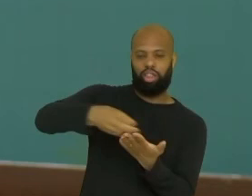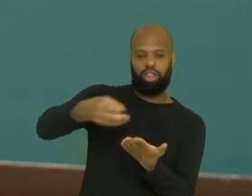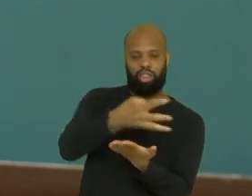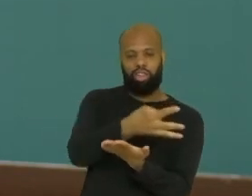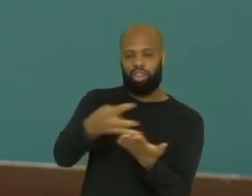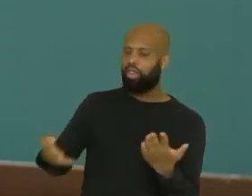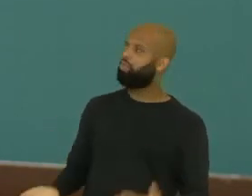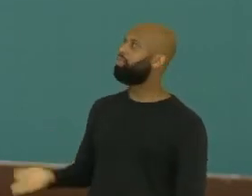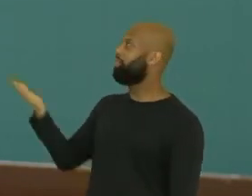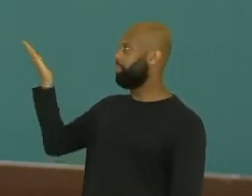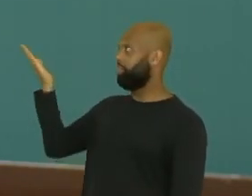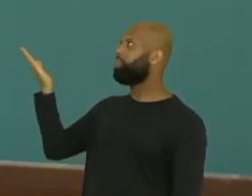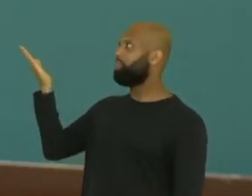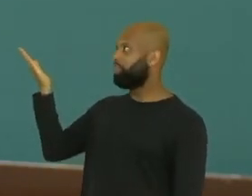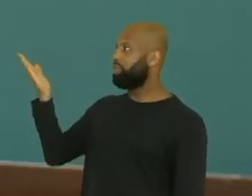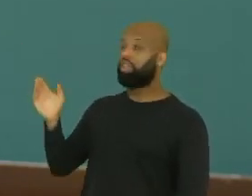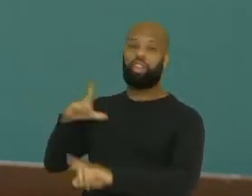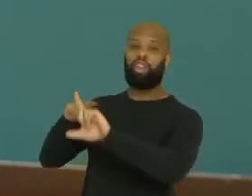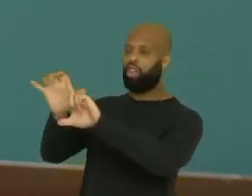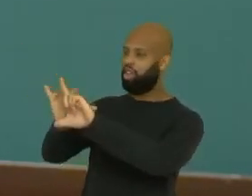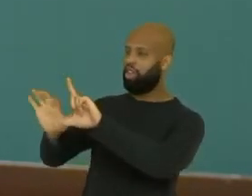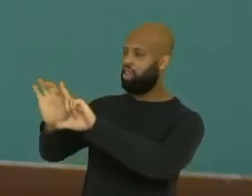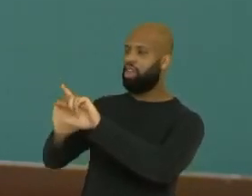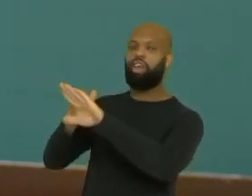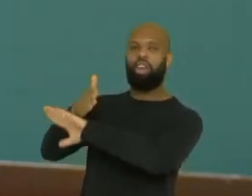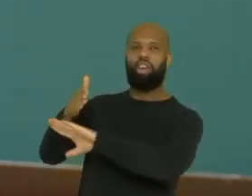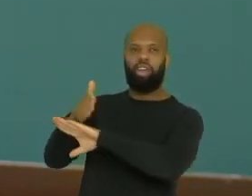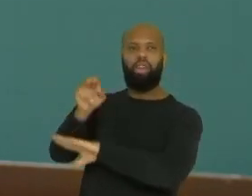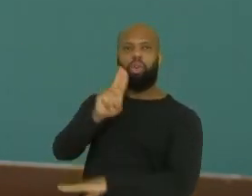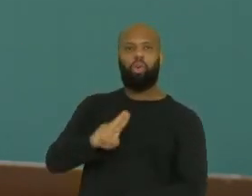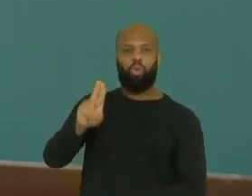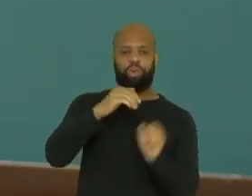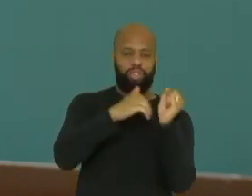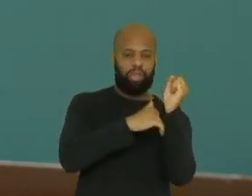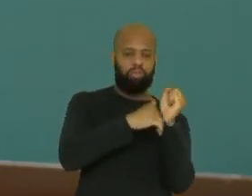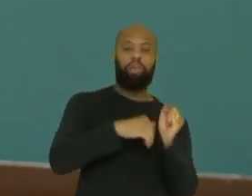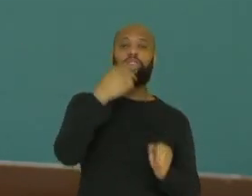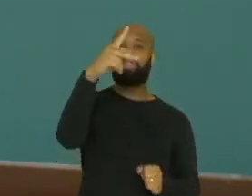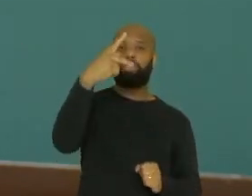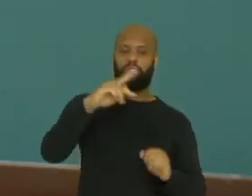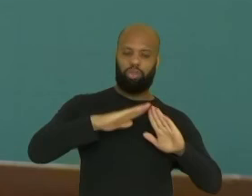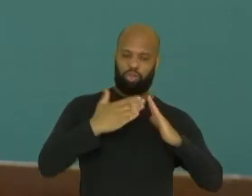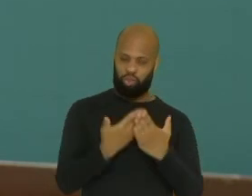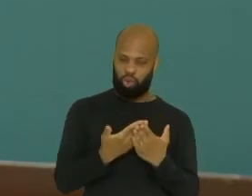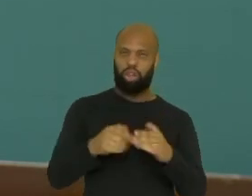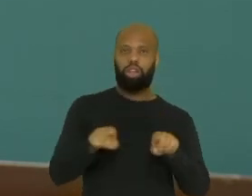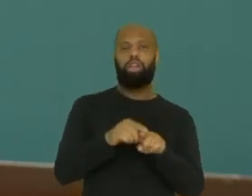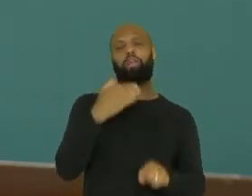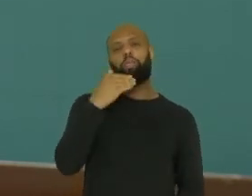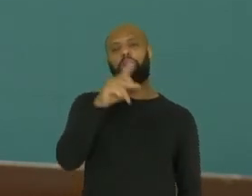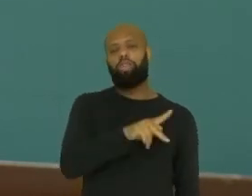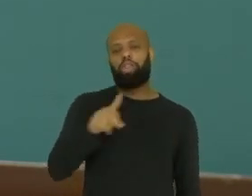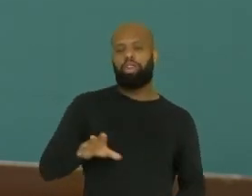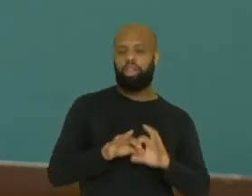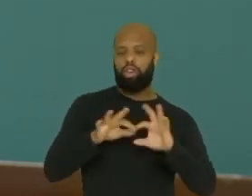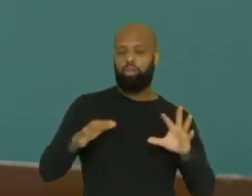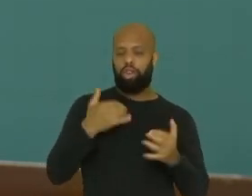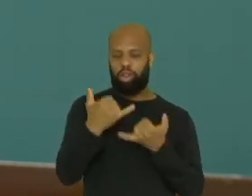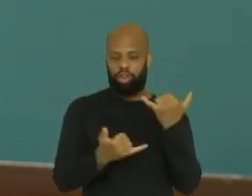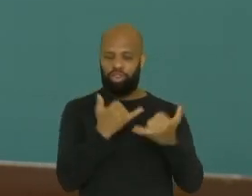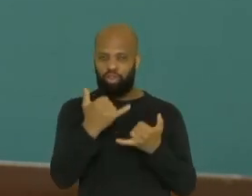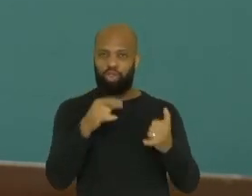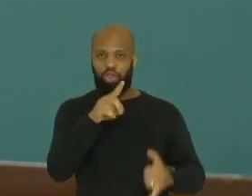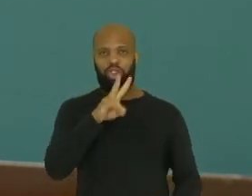o lá na plataforma no matific acessa lá usa o teu e-mail do arroba escola pede para o professor Liberal joguinho aí para você